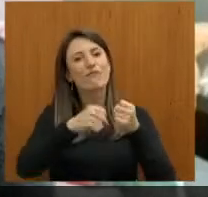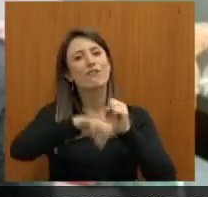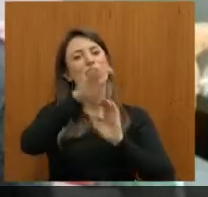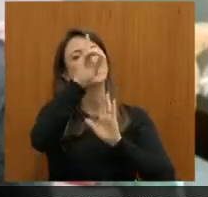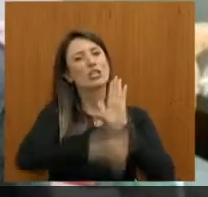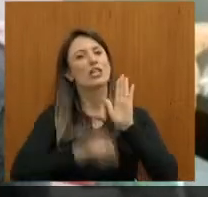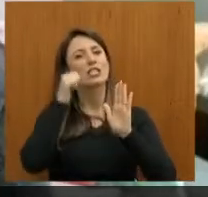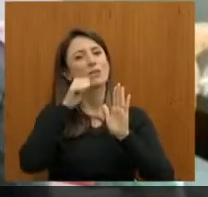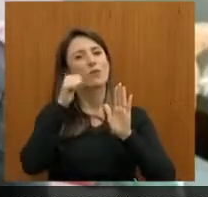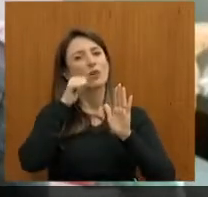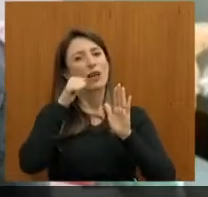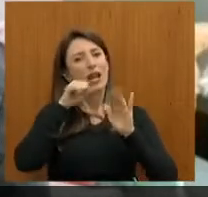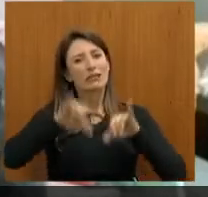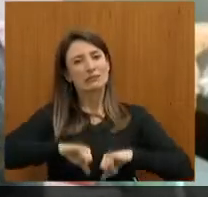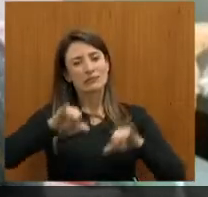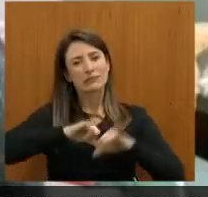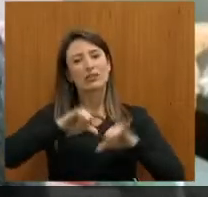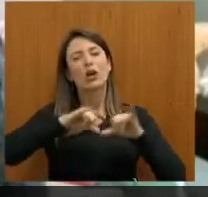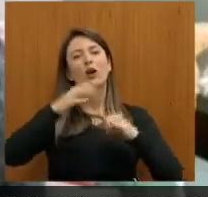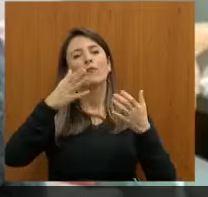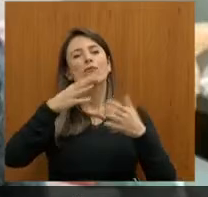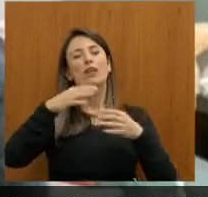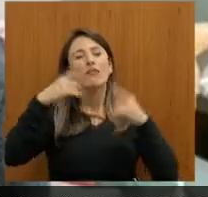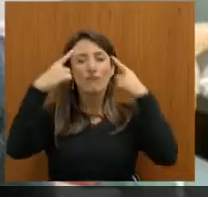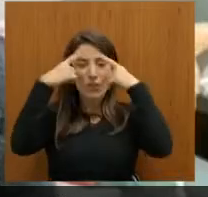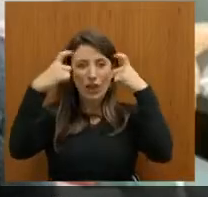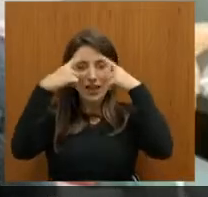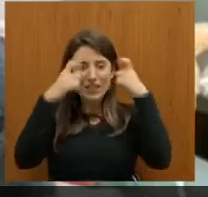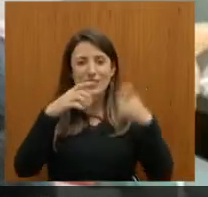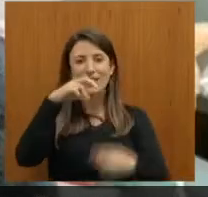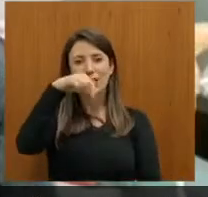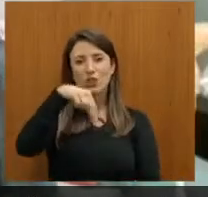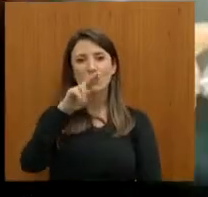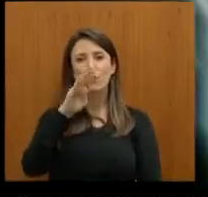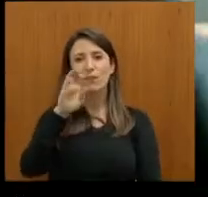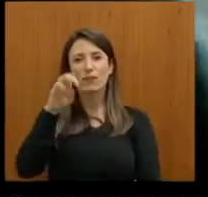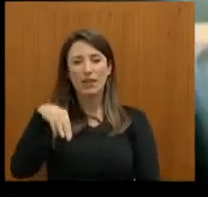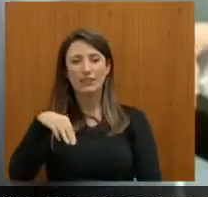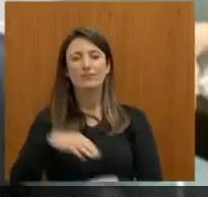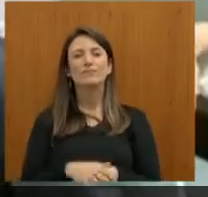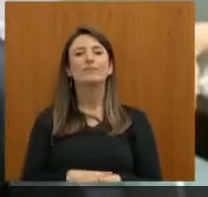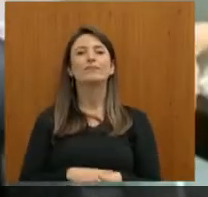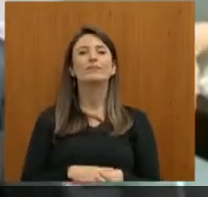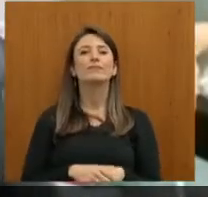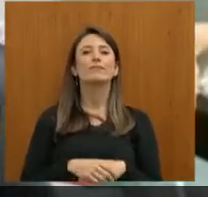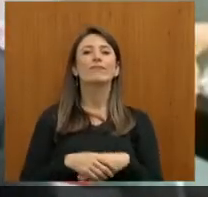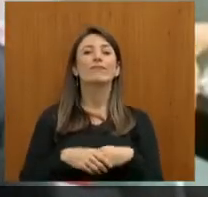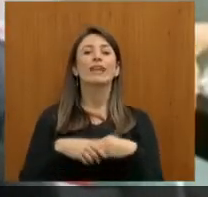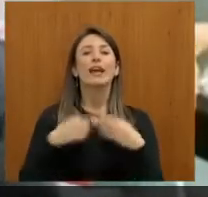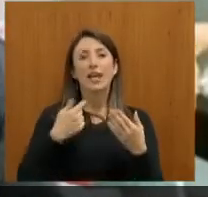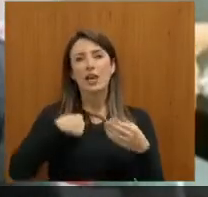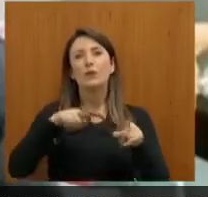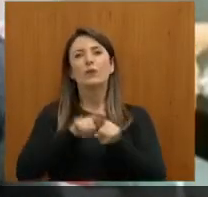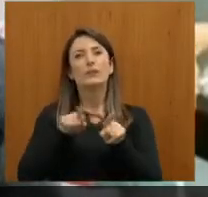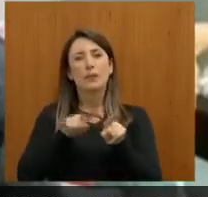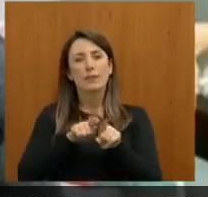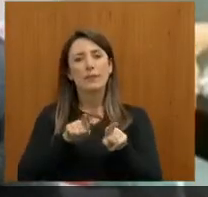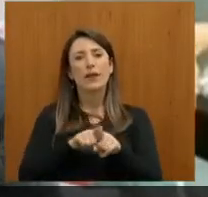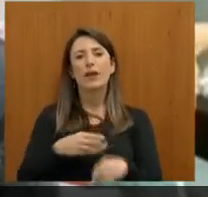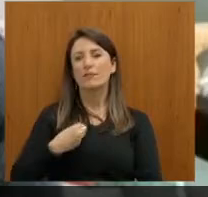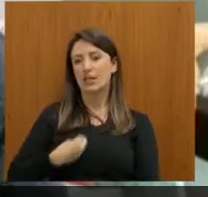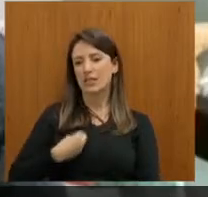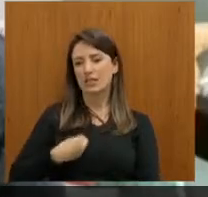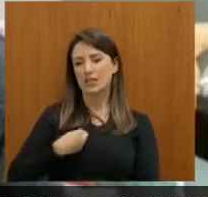de violência mudem e eu também faço parte como